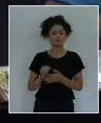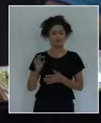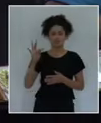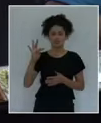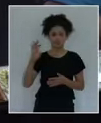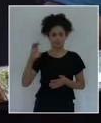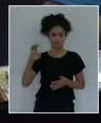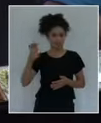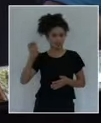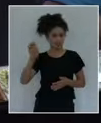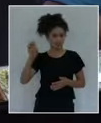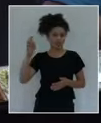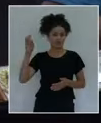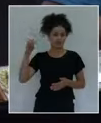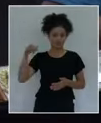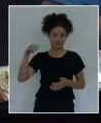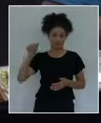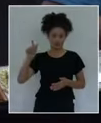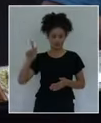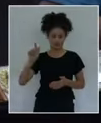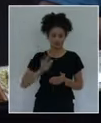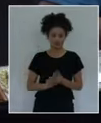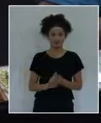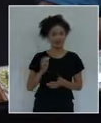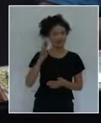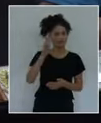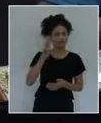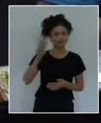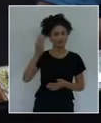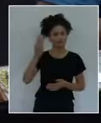TCE-MG, no endereço